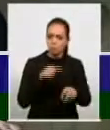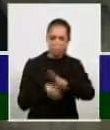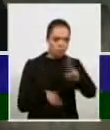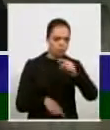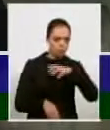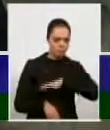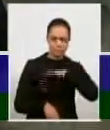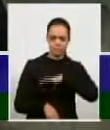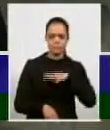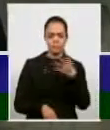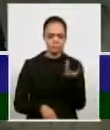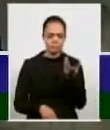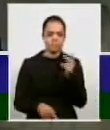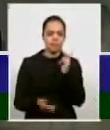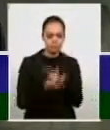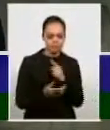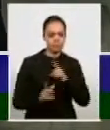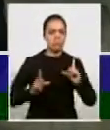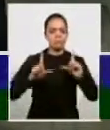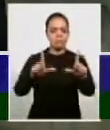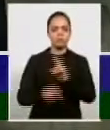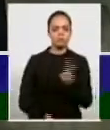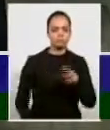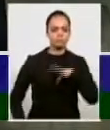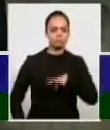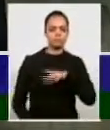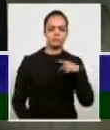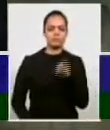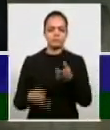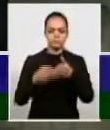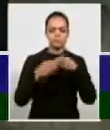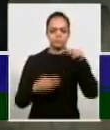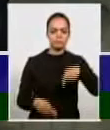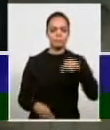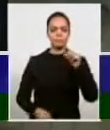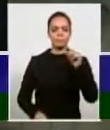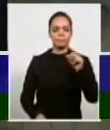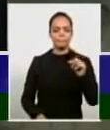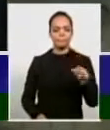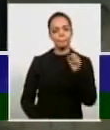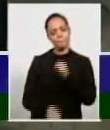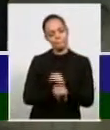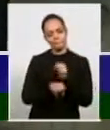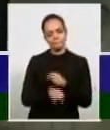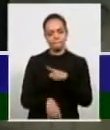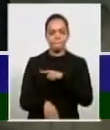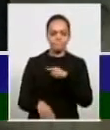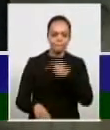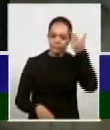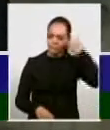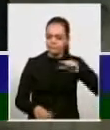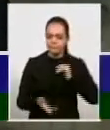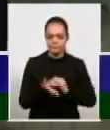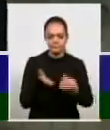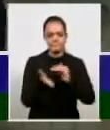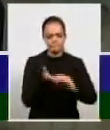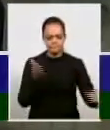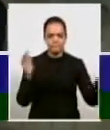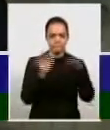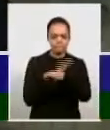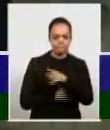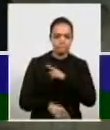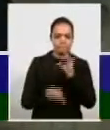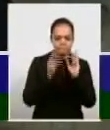chamado de praça, embora tenha uma placa de praça. Então, nós pedimos aqui, espero que tenha chegado a secretaria e que